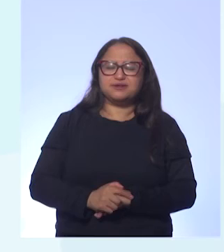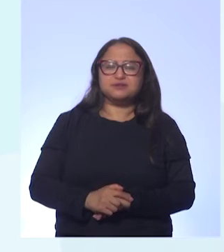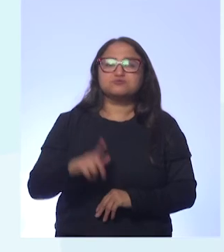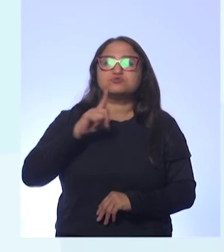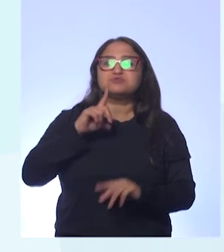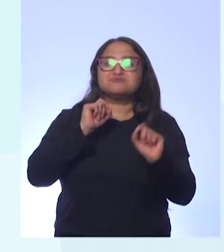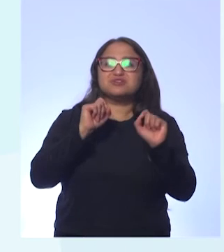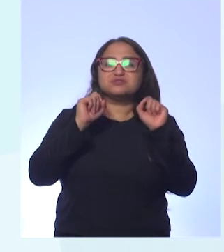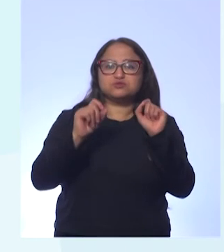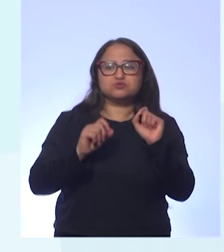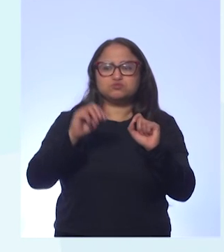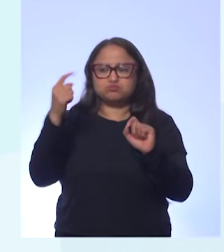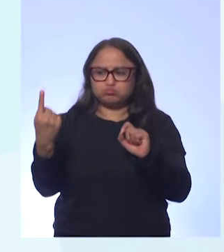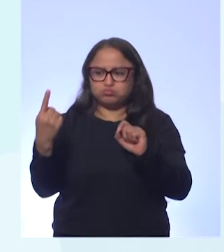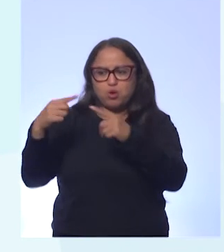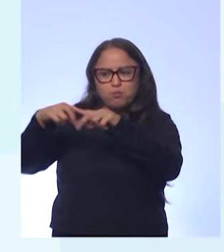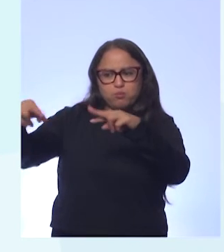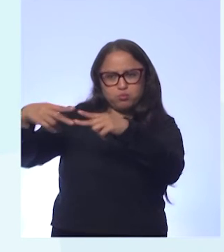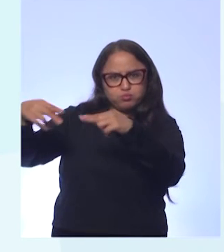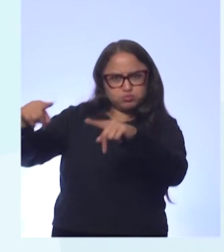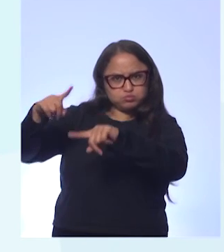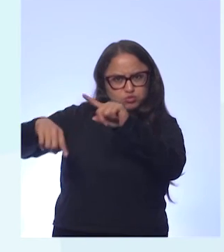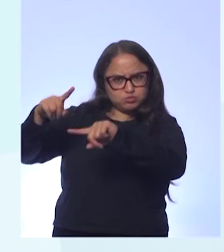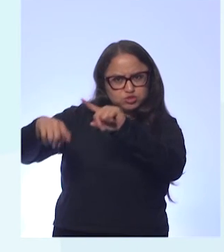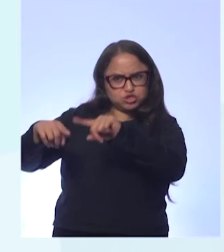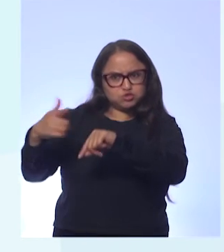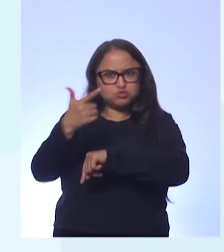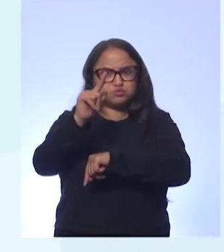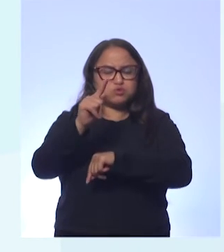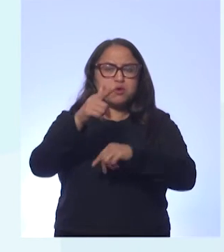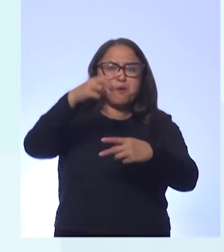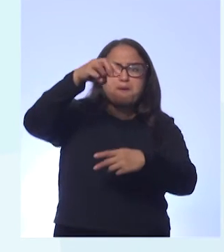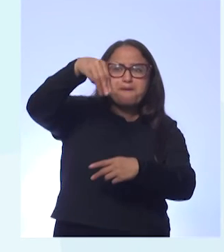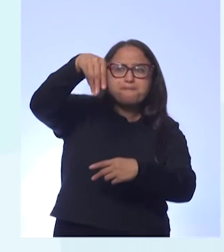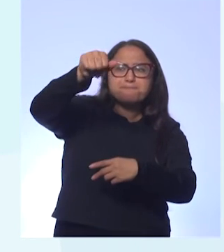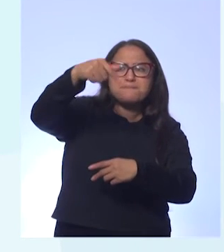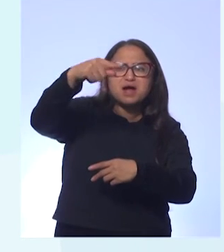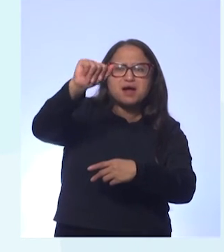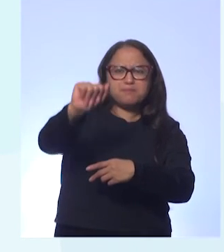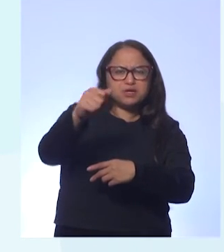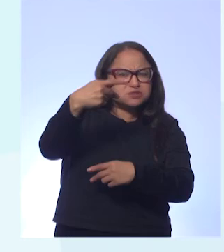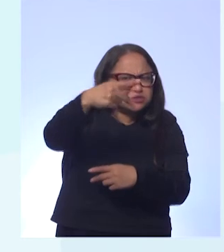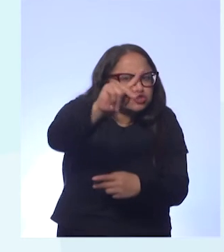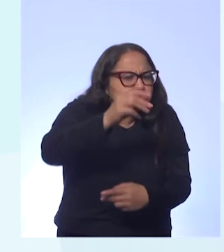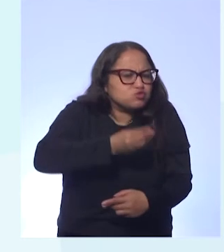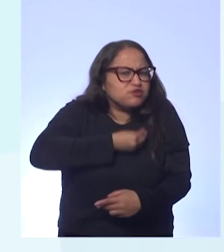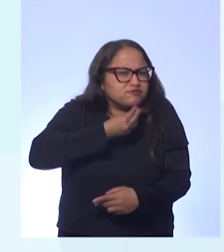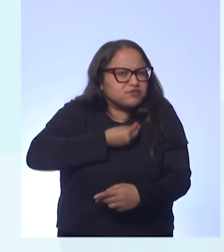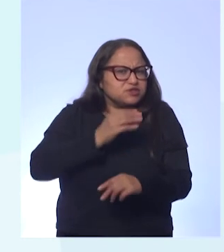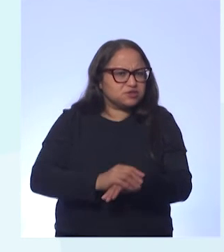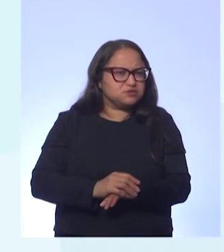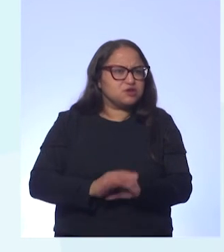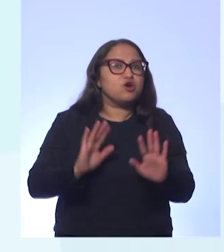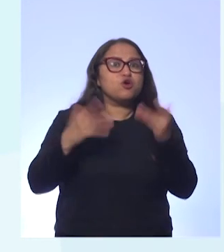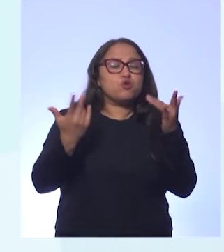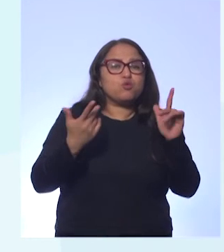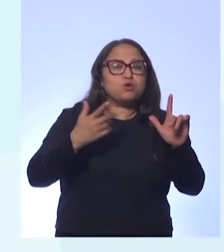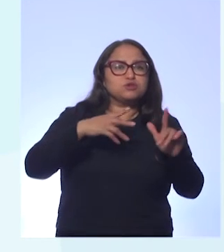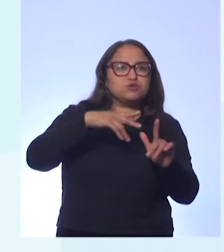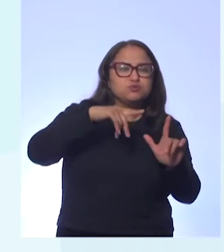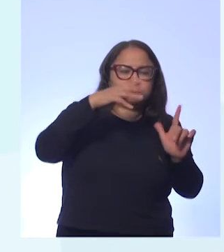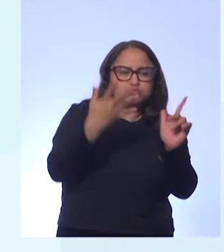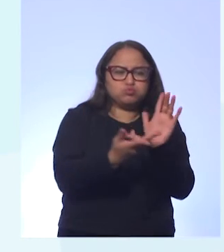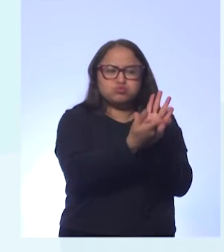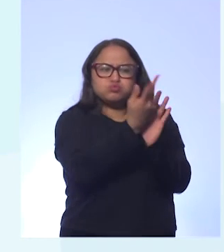dimensões de um objeto no mapa e na sua vida real, sua dimensão real. Quer dizer, quando eu desenhar um mapa,